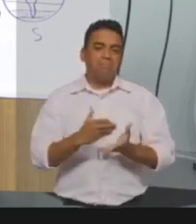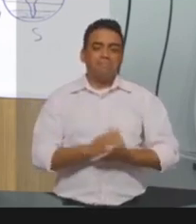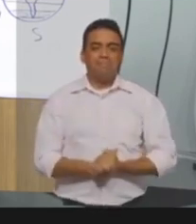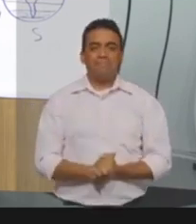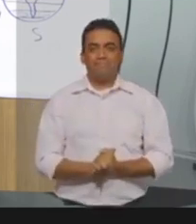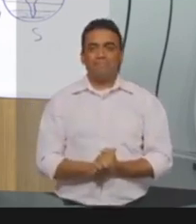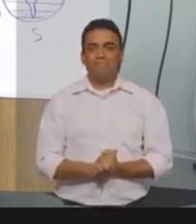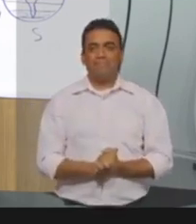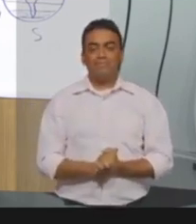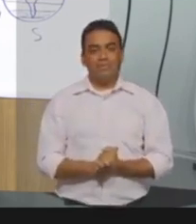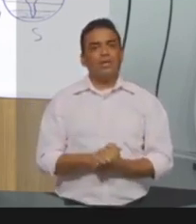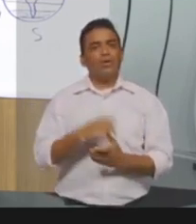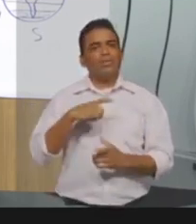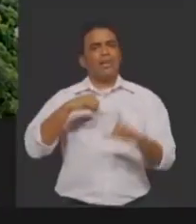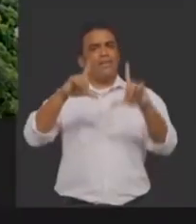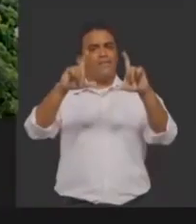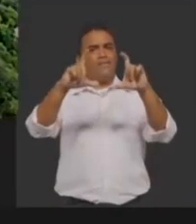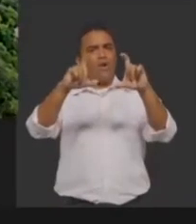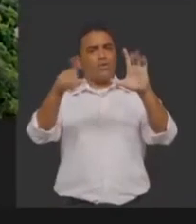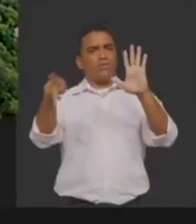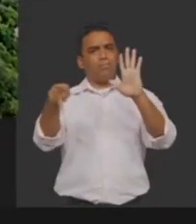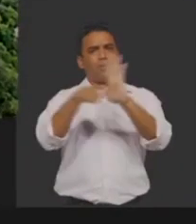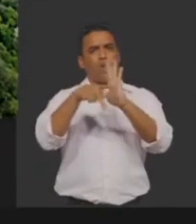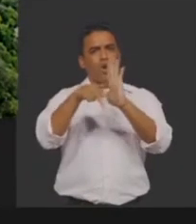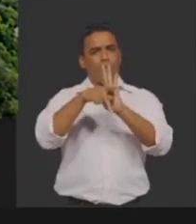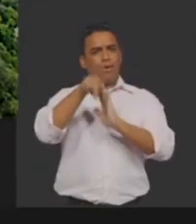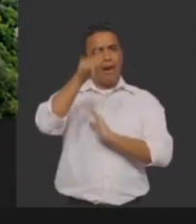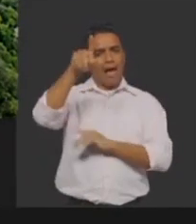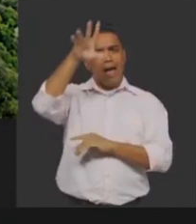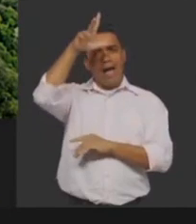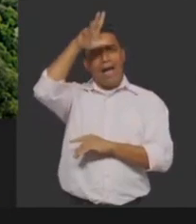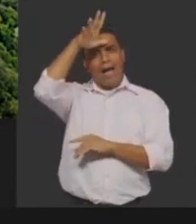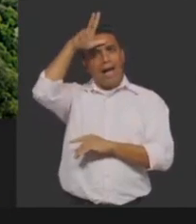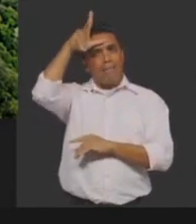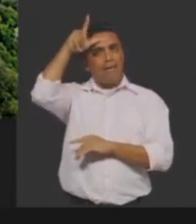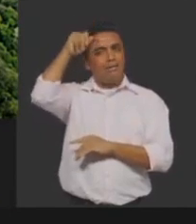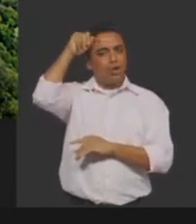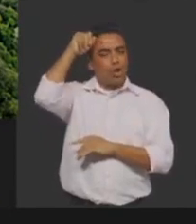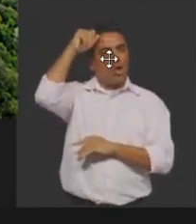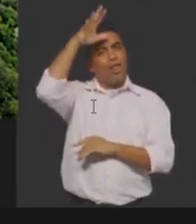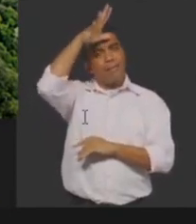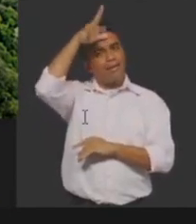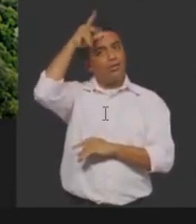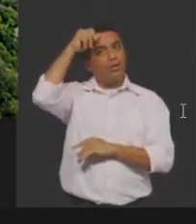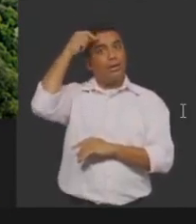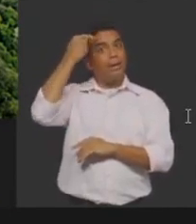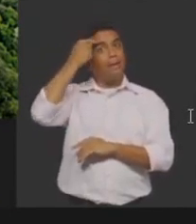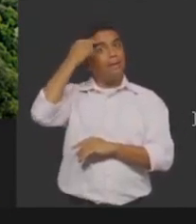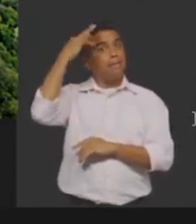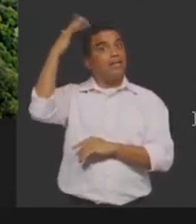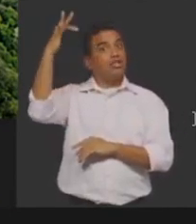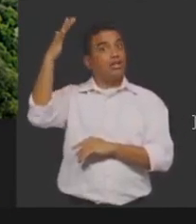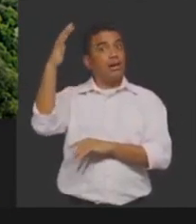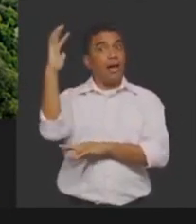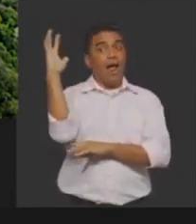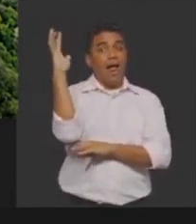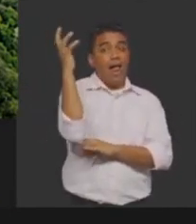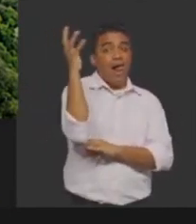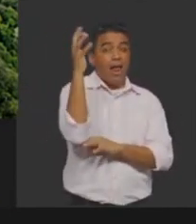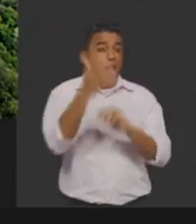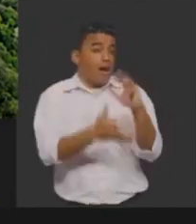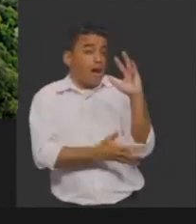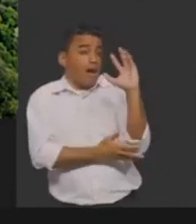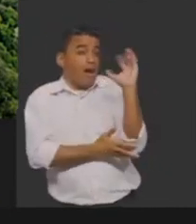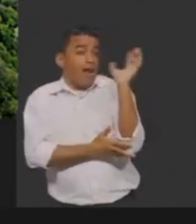Tá aqui uma fotografia aqui da floresta amazônica, como sempre exuberante. Imagina esse tanto de árvore, sei lá quantos 1000